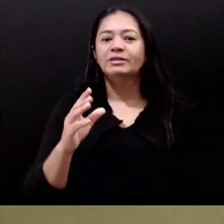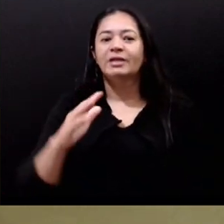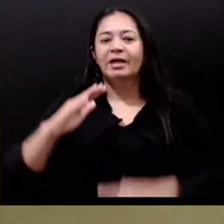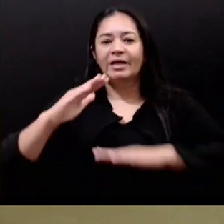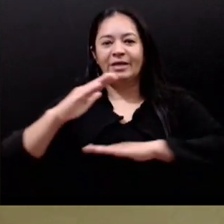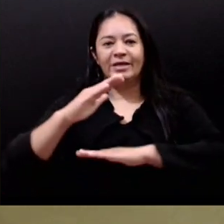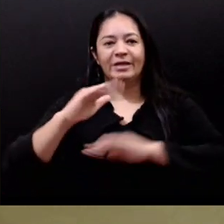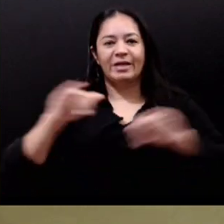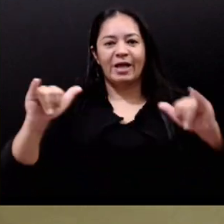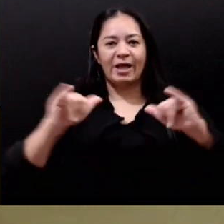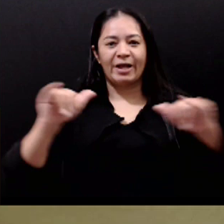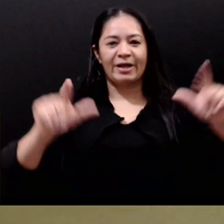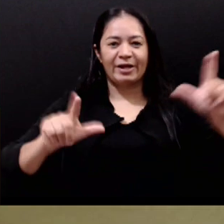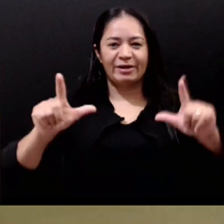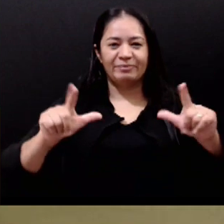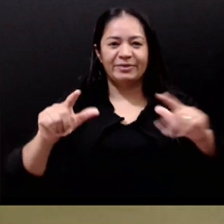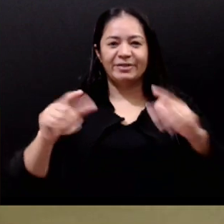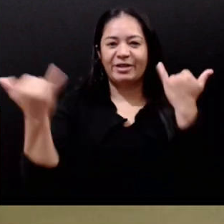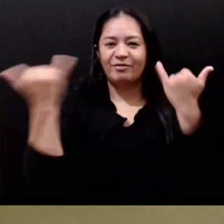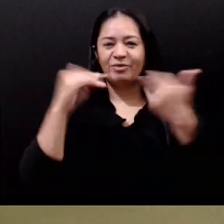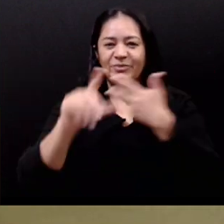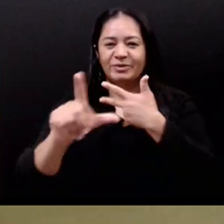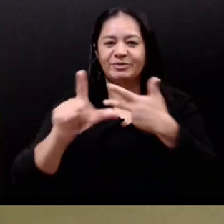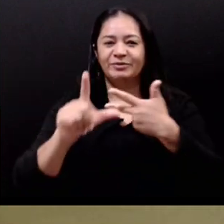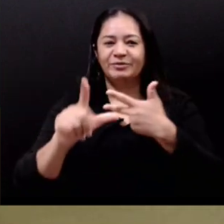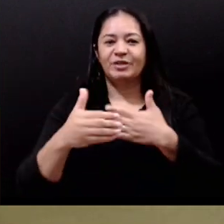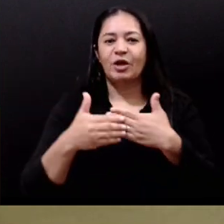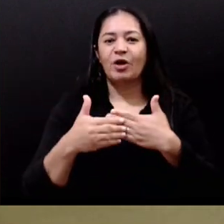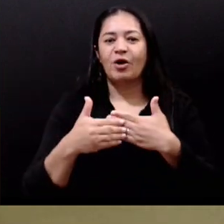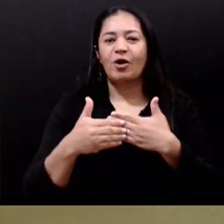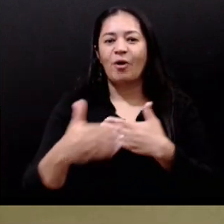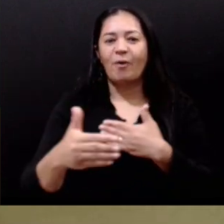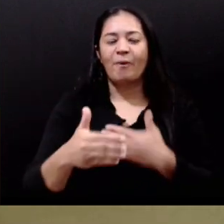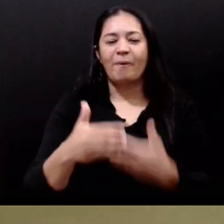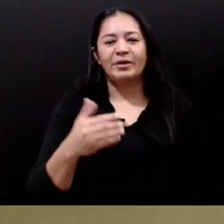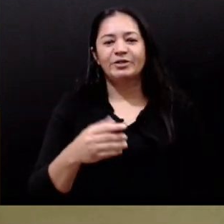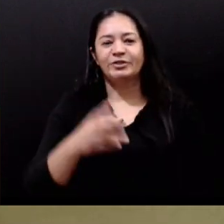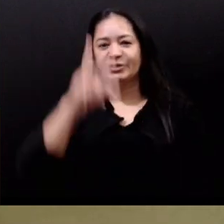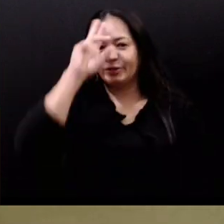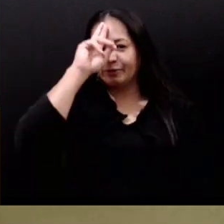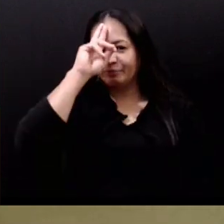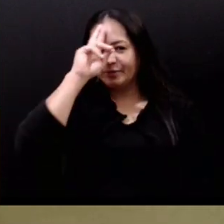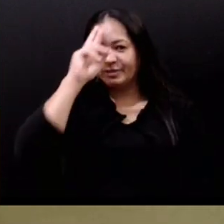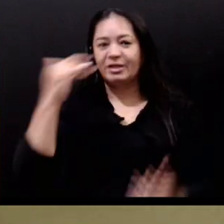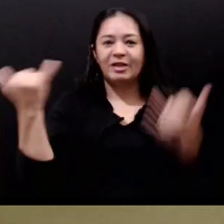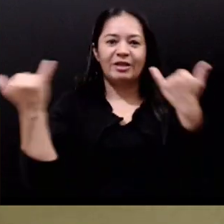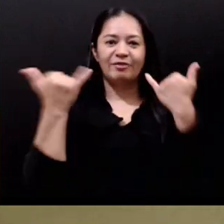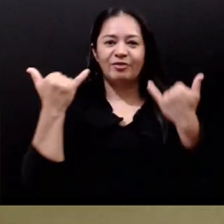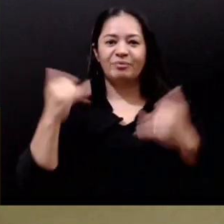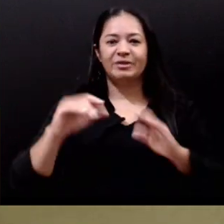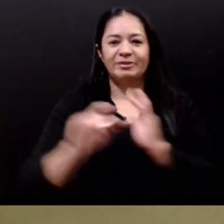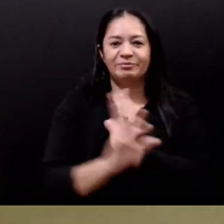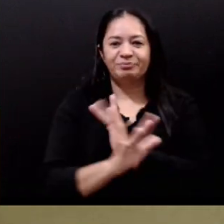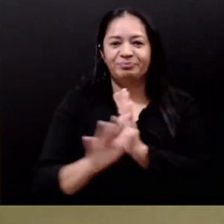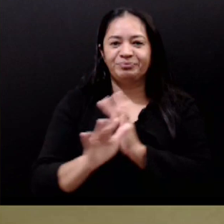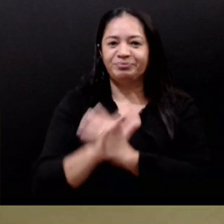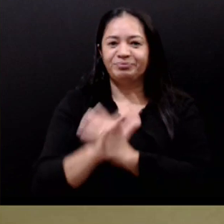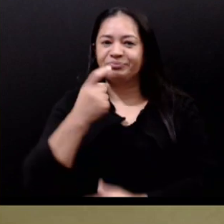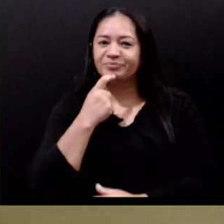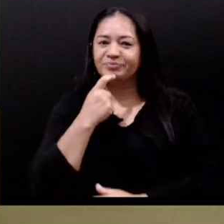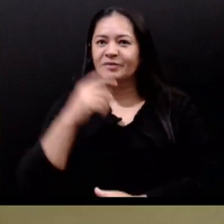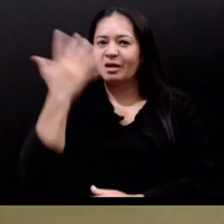nosso Legislativo Campineiro a partir do meio-dia e informações também da cidade de Campinas, previsão do tempo, tudo para